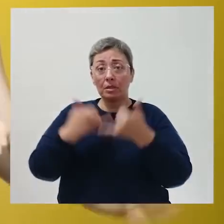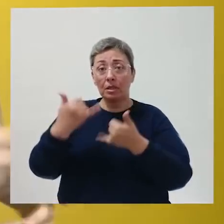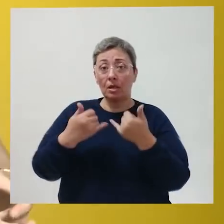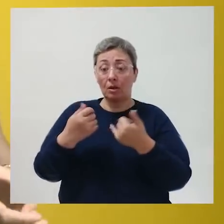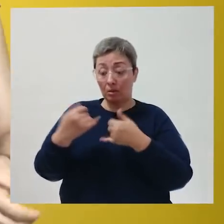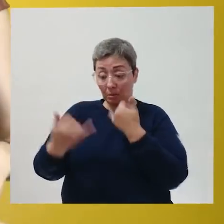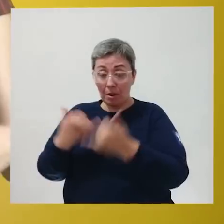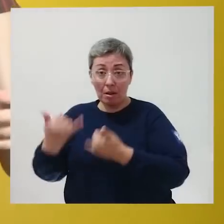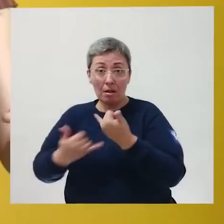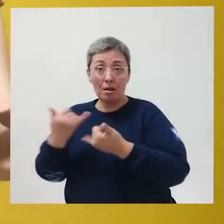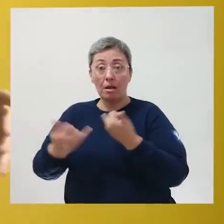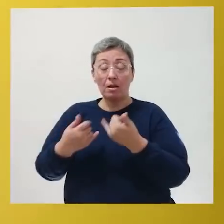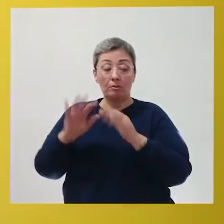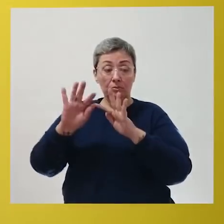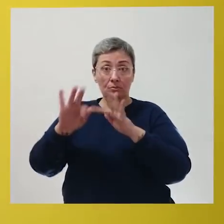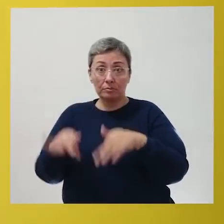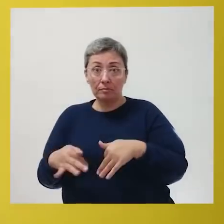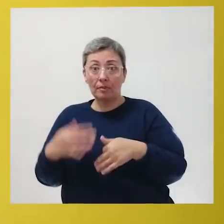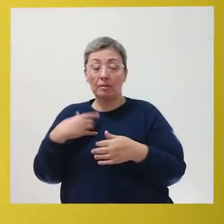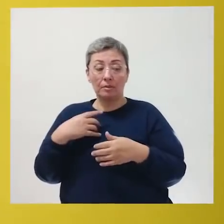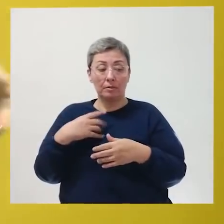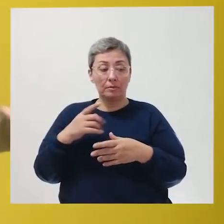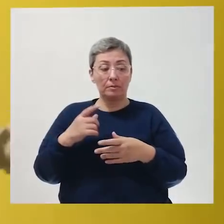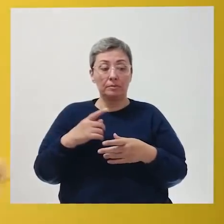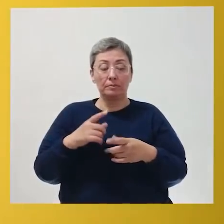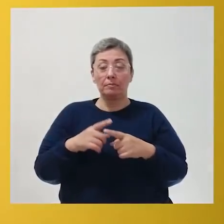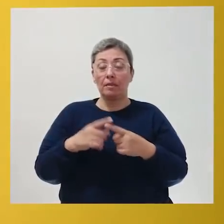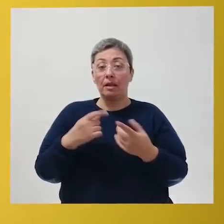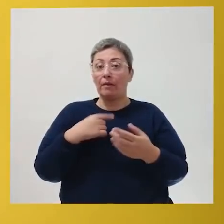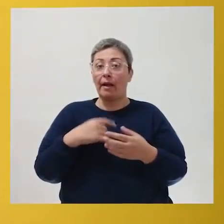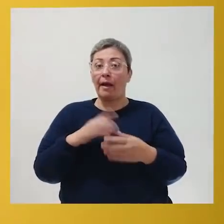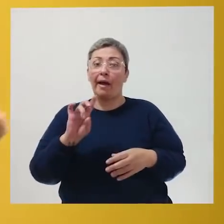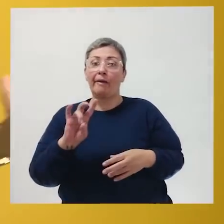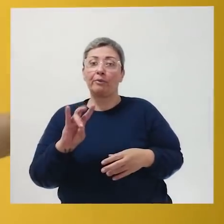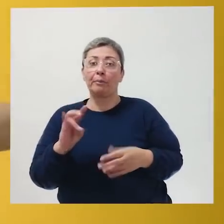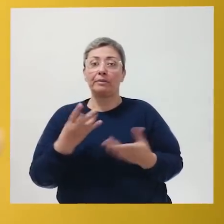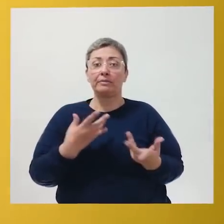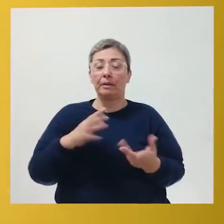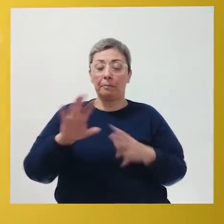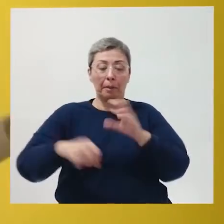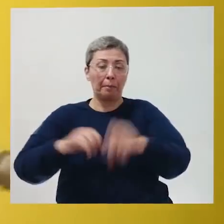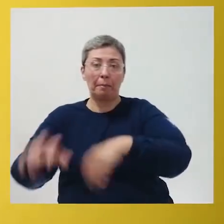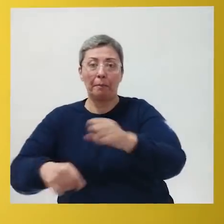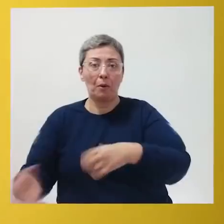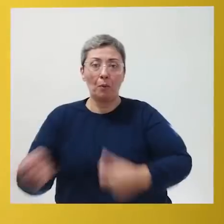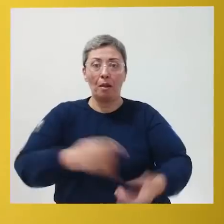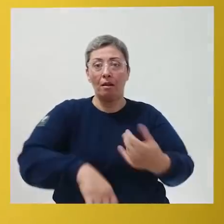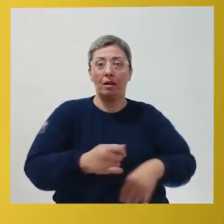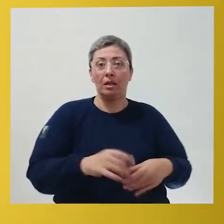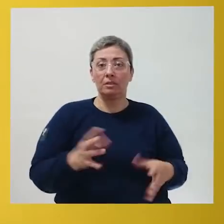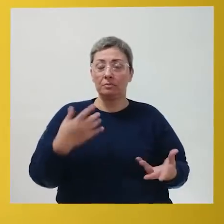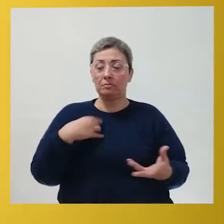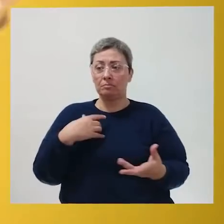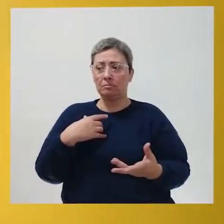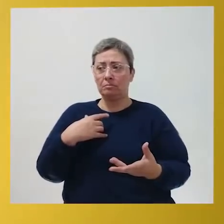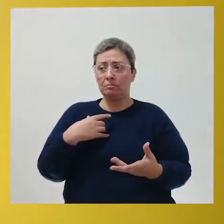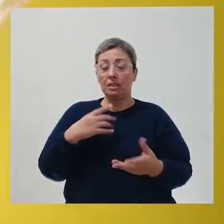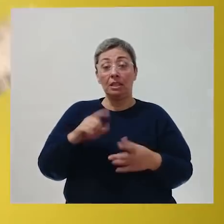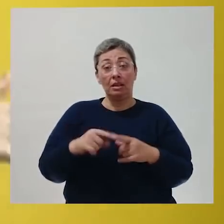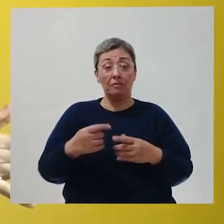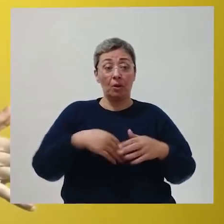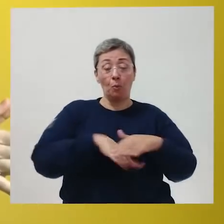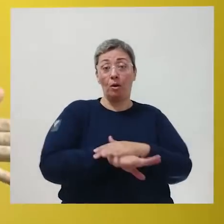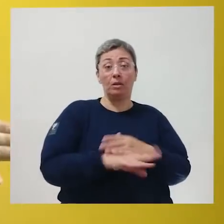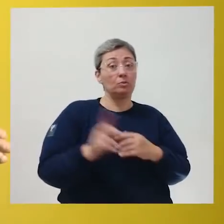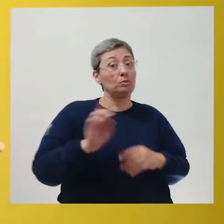criança brincou, aí a gente vai lá, né? É automático, a gente junta os brinquedos para a criança